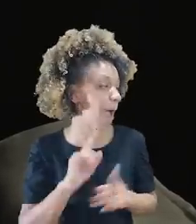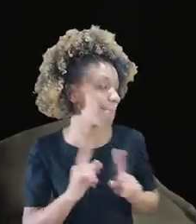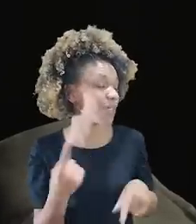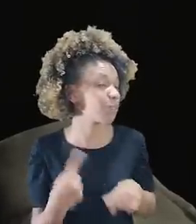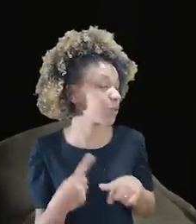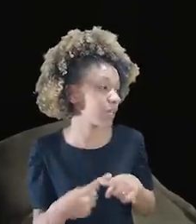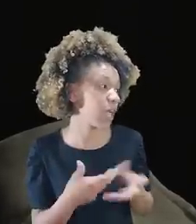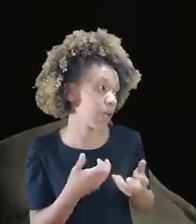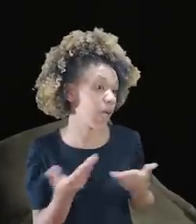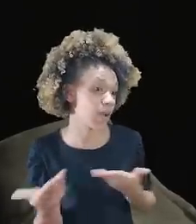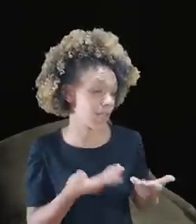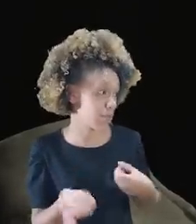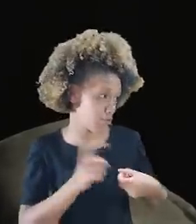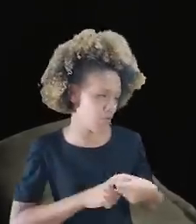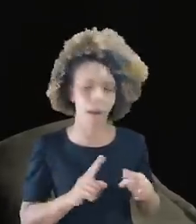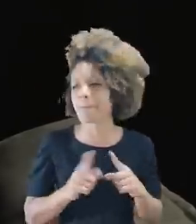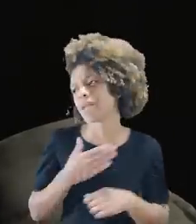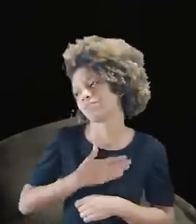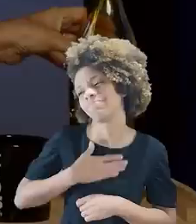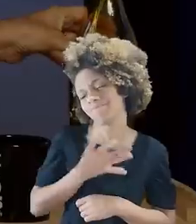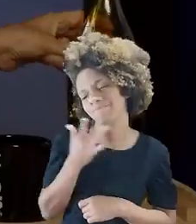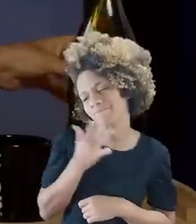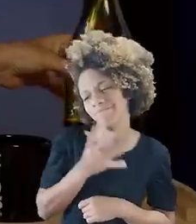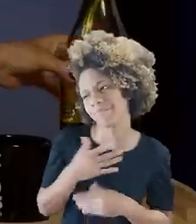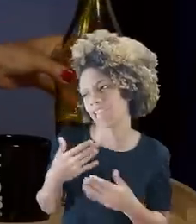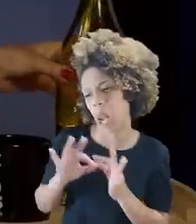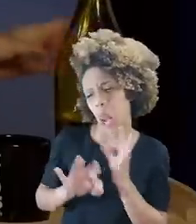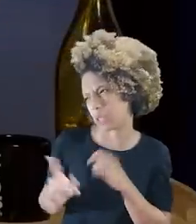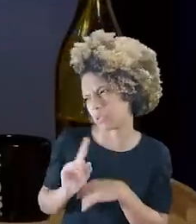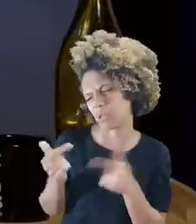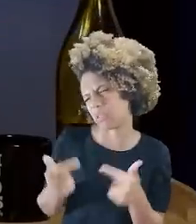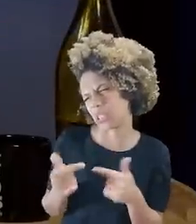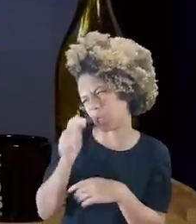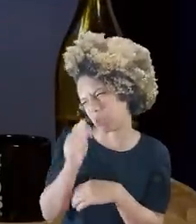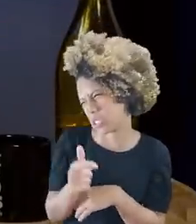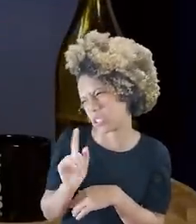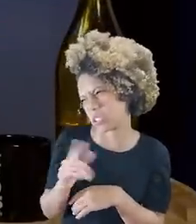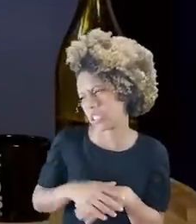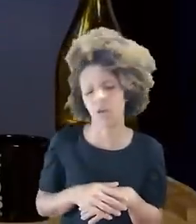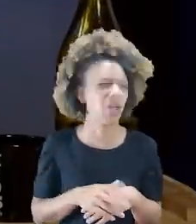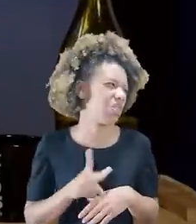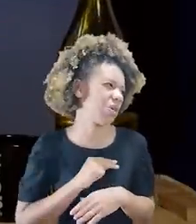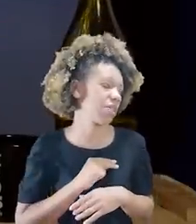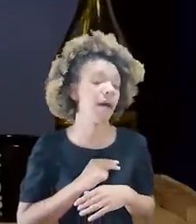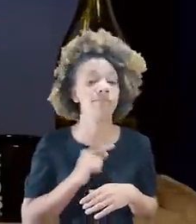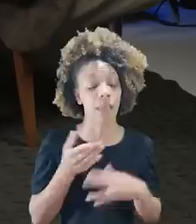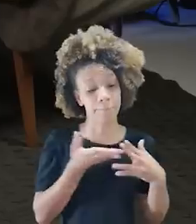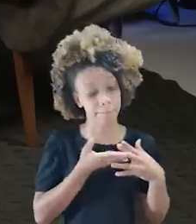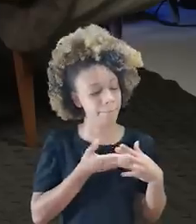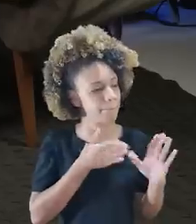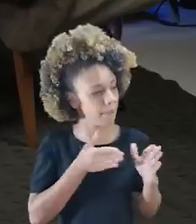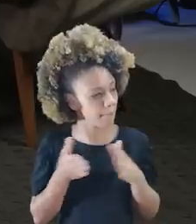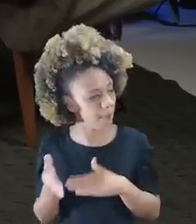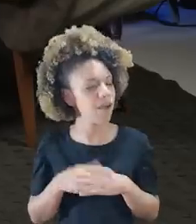faria Eu só não faço porque eu quero te receber de novo não mas eu acho muito gostoso assim esse negócio muito longo assim F chato para assistir é tá